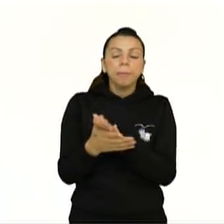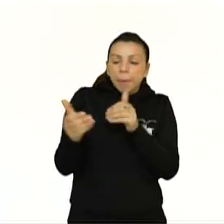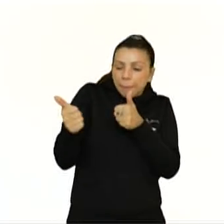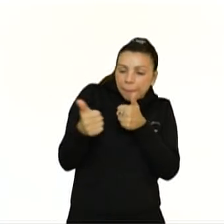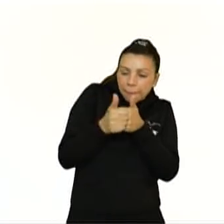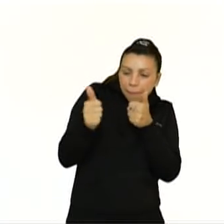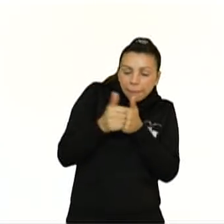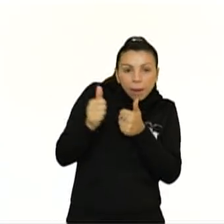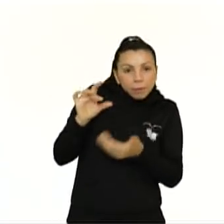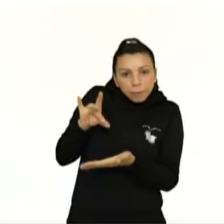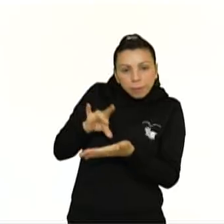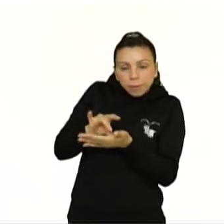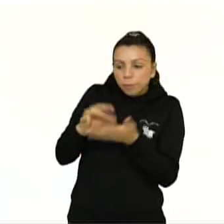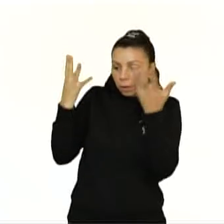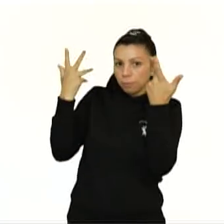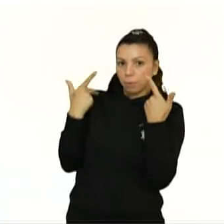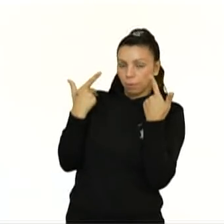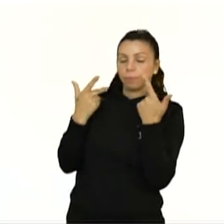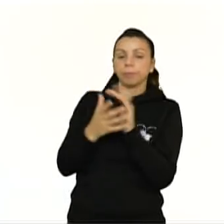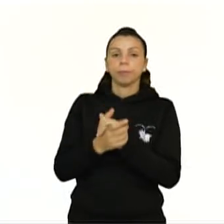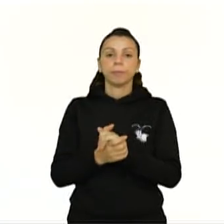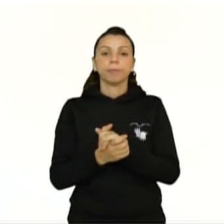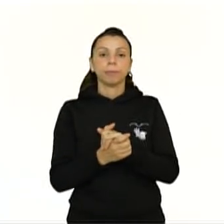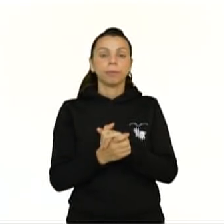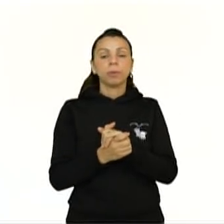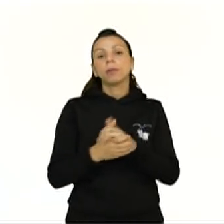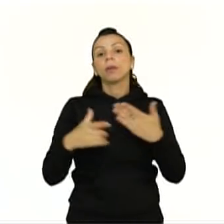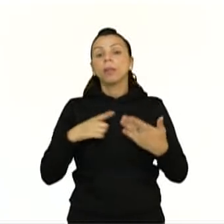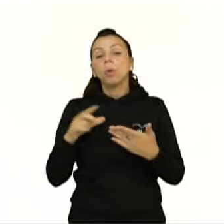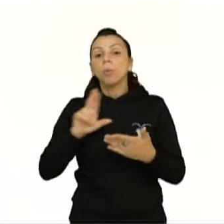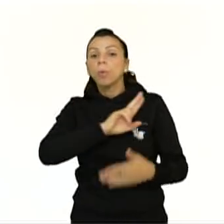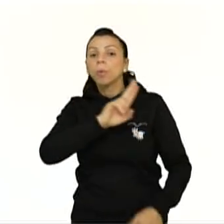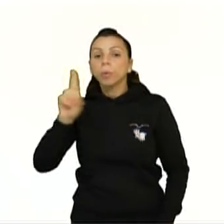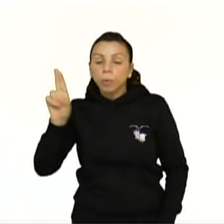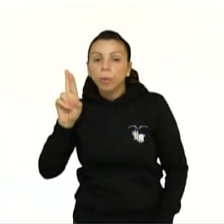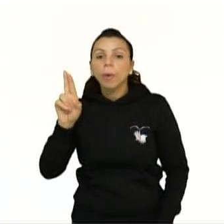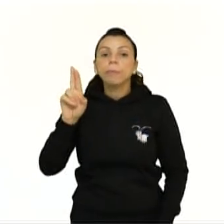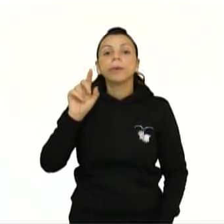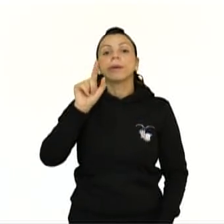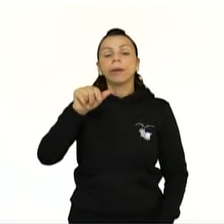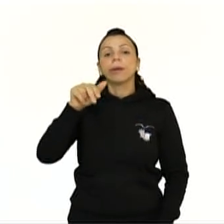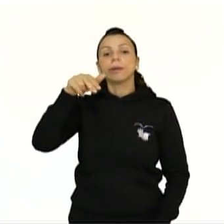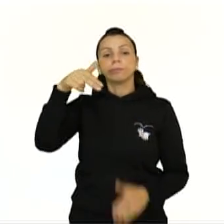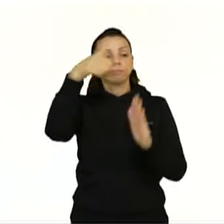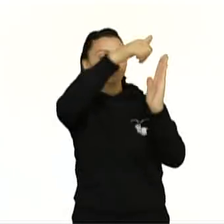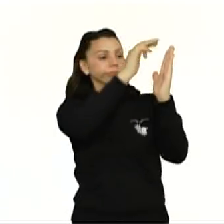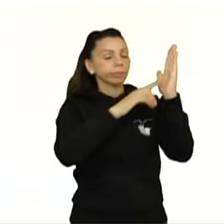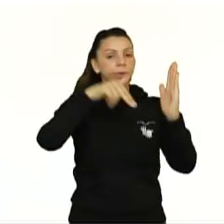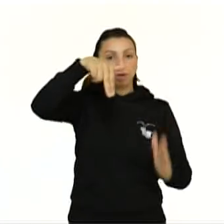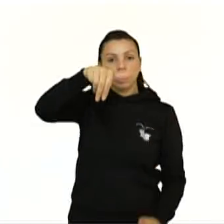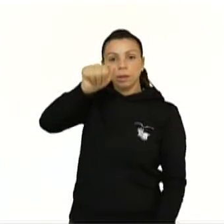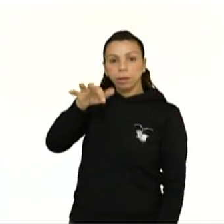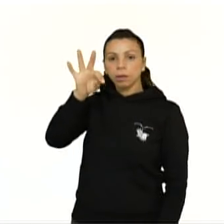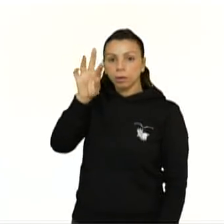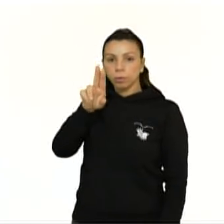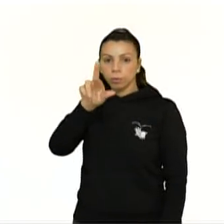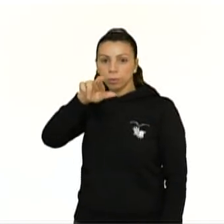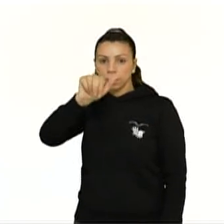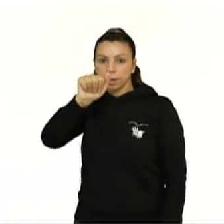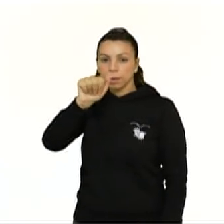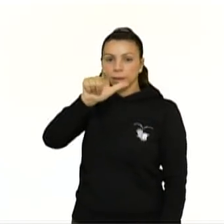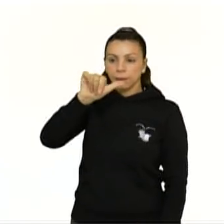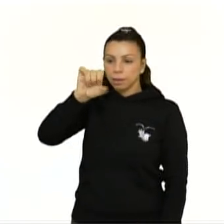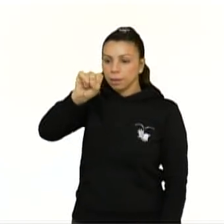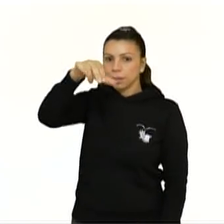próxima daquele animal. Então, isso a gente chama de uma pintura naturalista, né? Então, uma coisa interessante é a cor. Eles davam